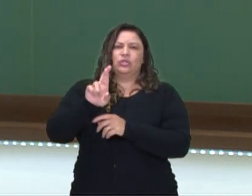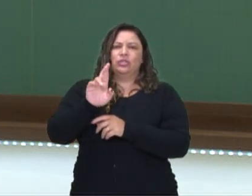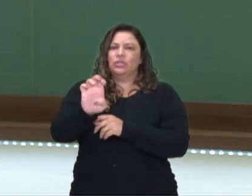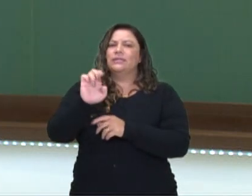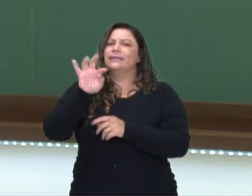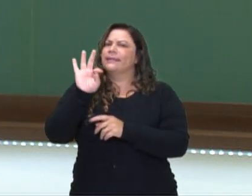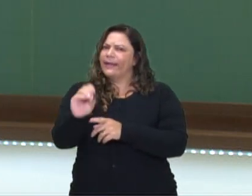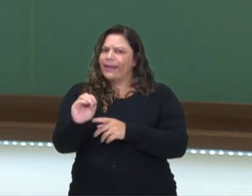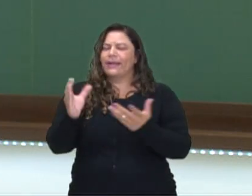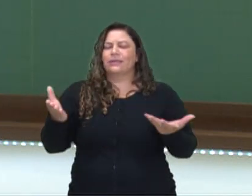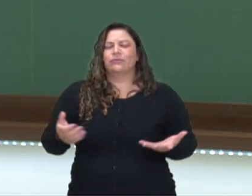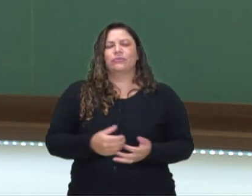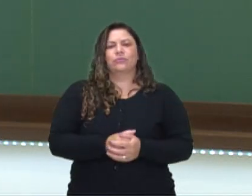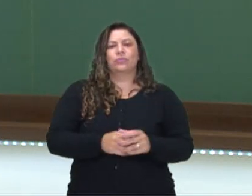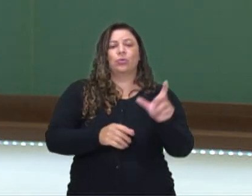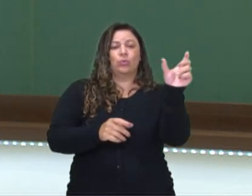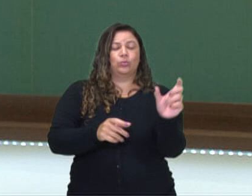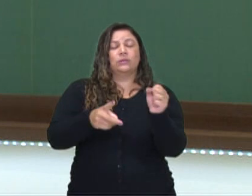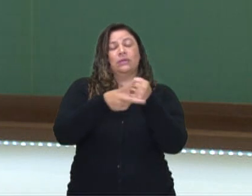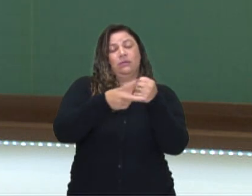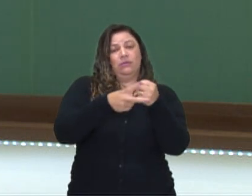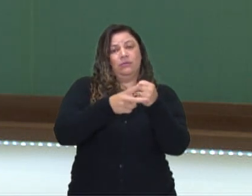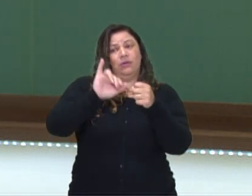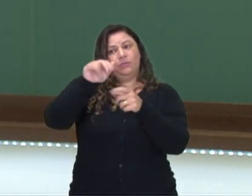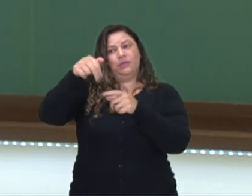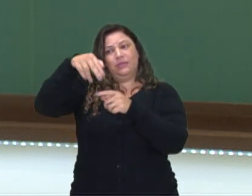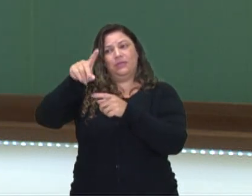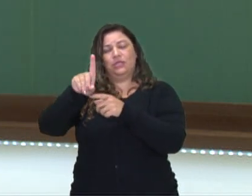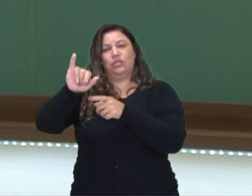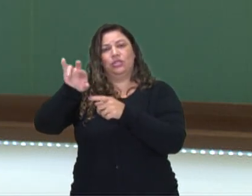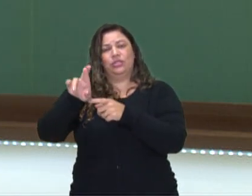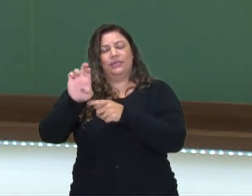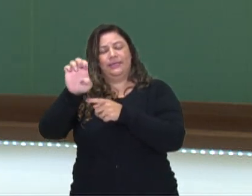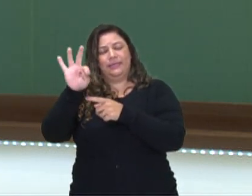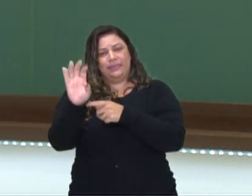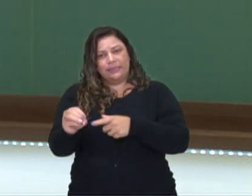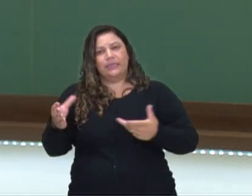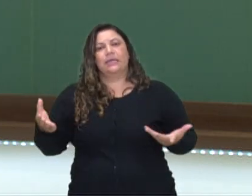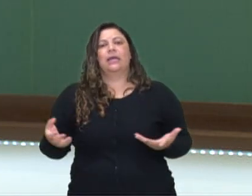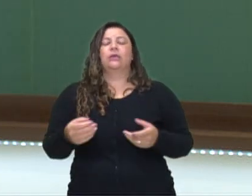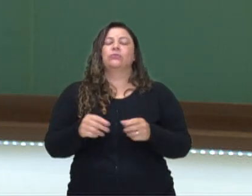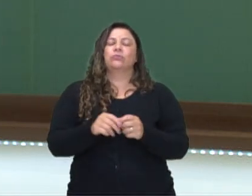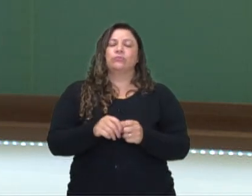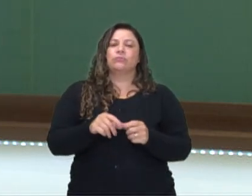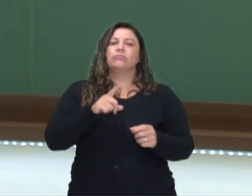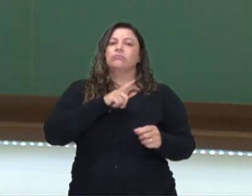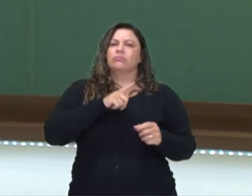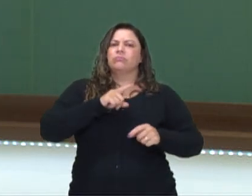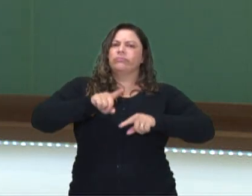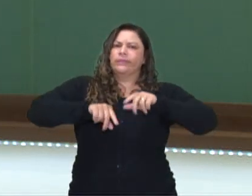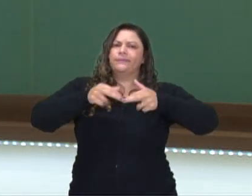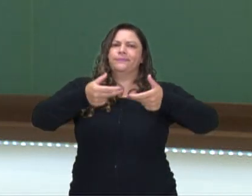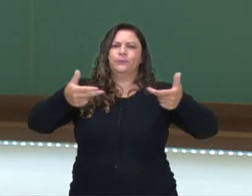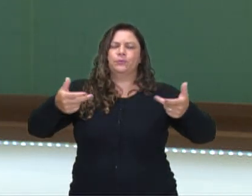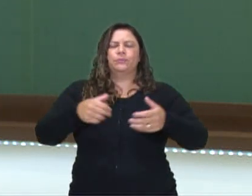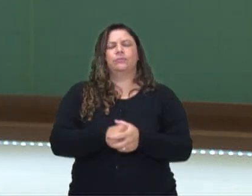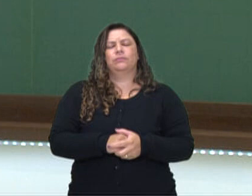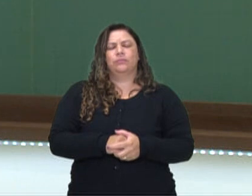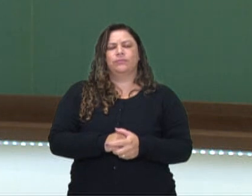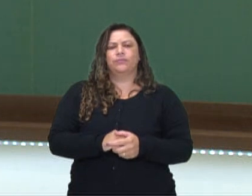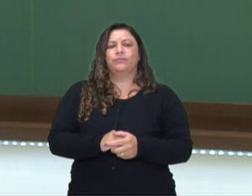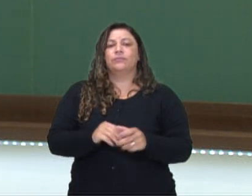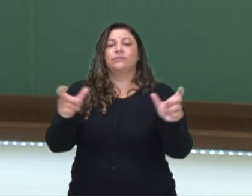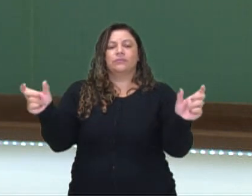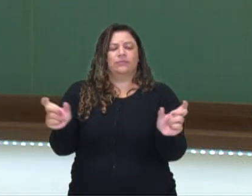direto. Se é um verbo transitivo indireto, teremos um objeto indireto nesse predicado. Se é um verbo transitivo